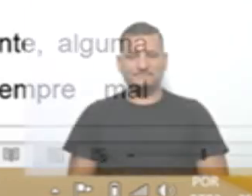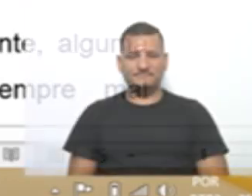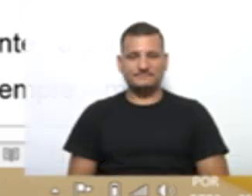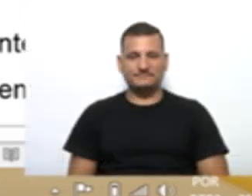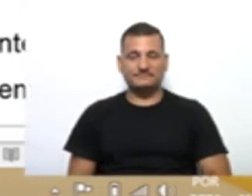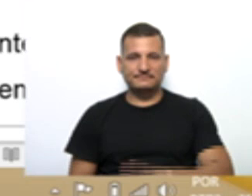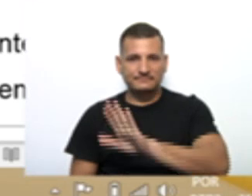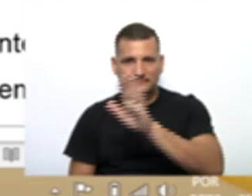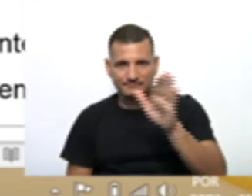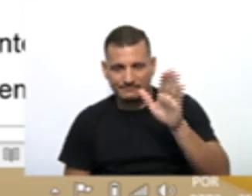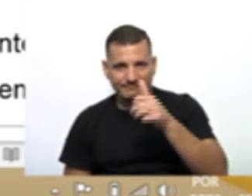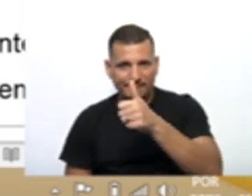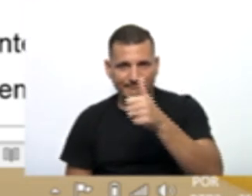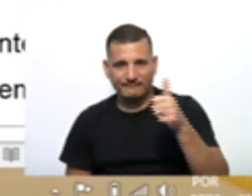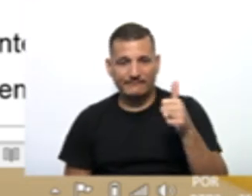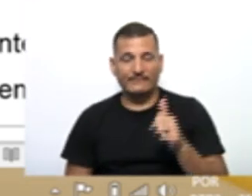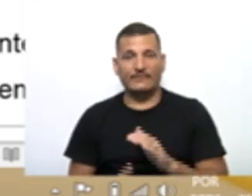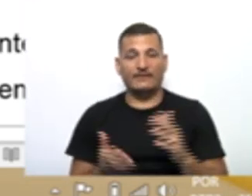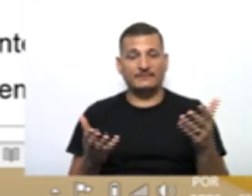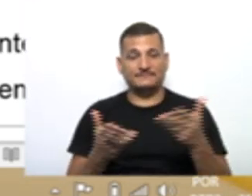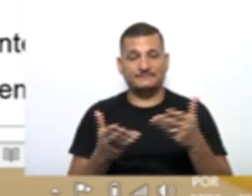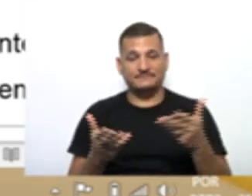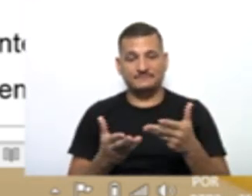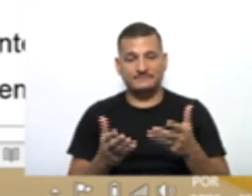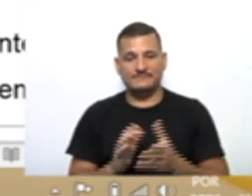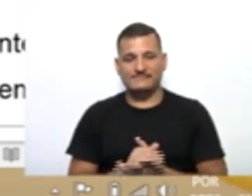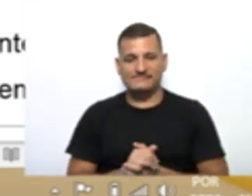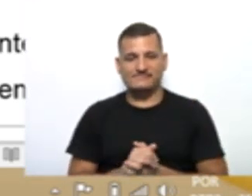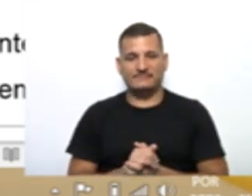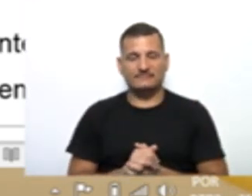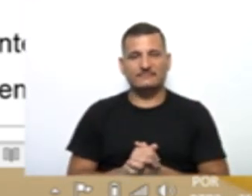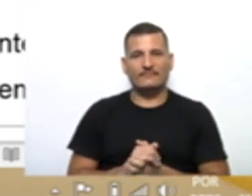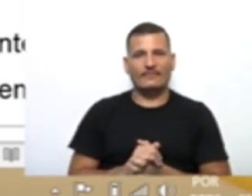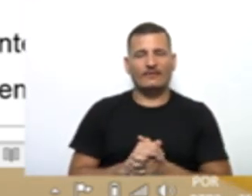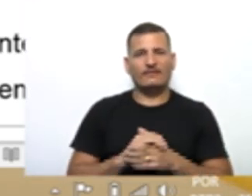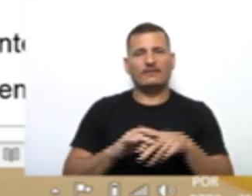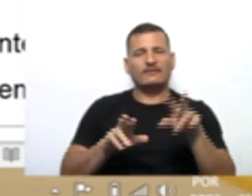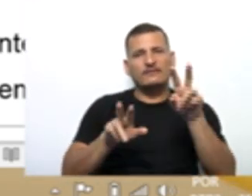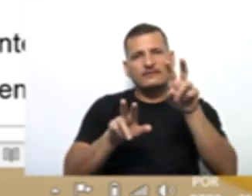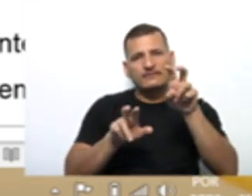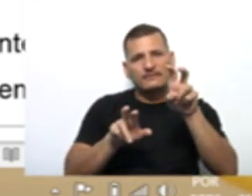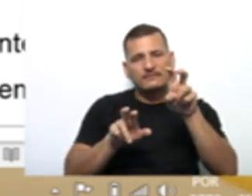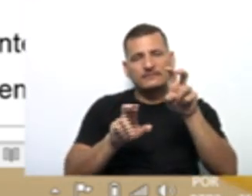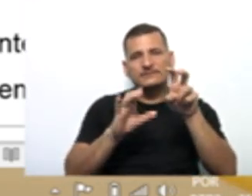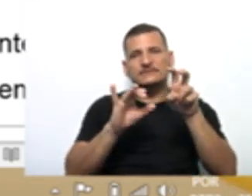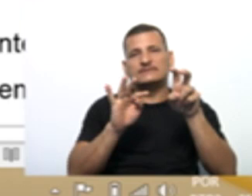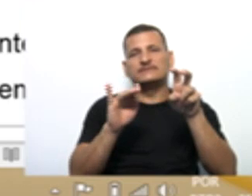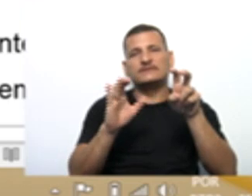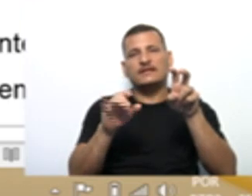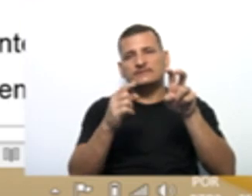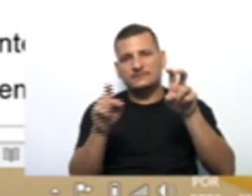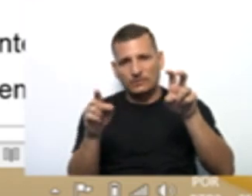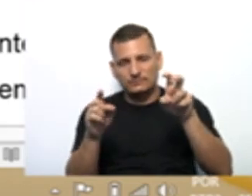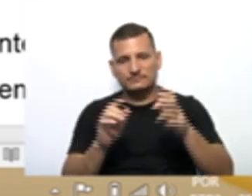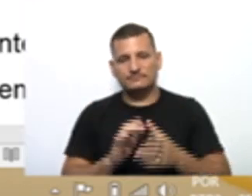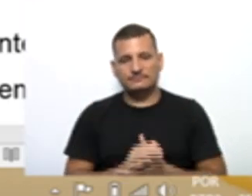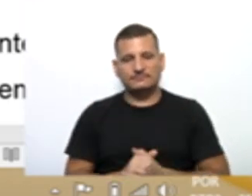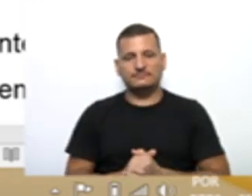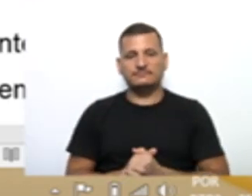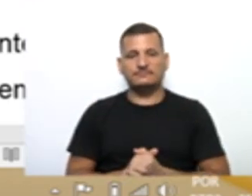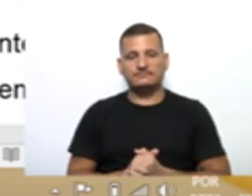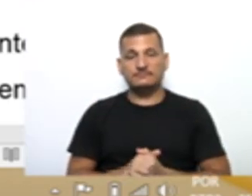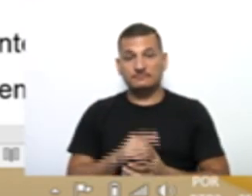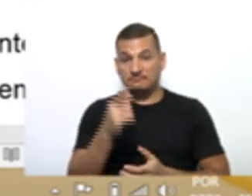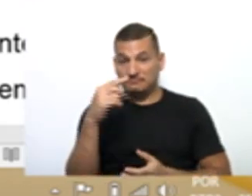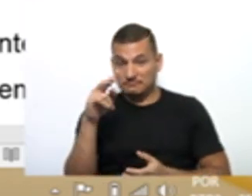Saudações a todos. Vamos falar um pouquinho agora sobre citações no meu texto acadêmico. Como vimos, como